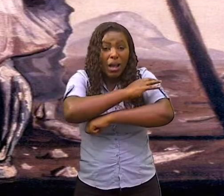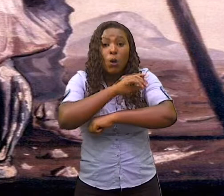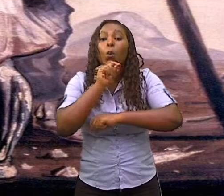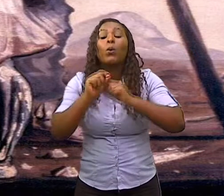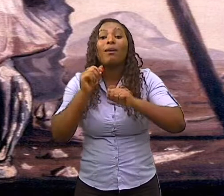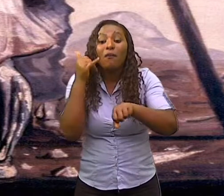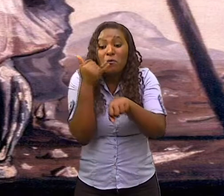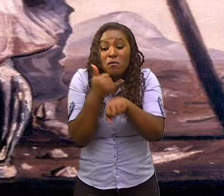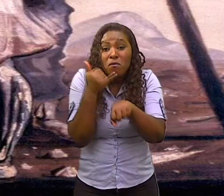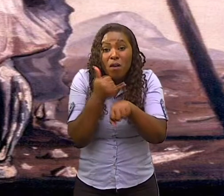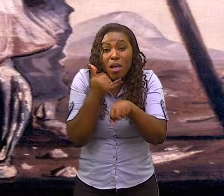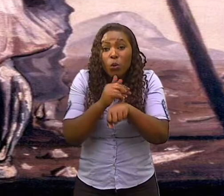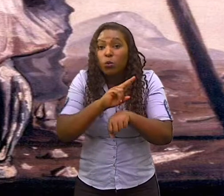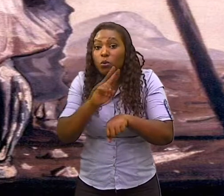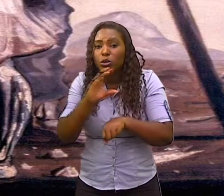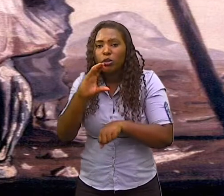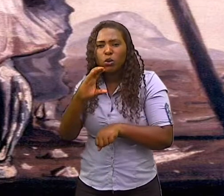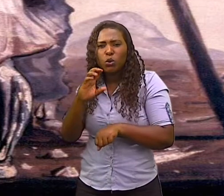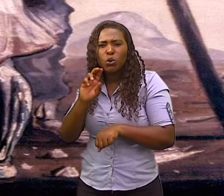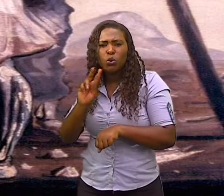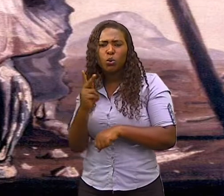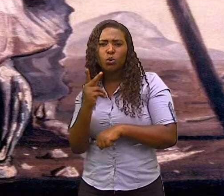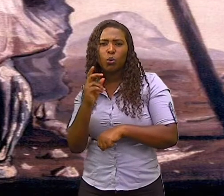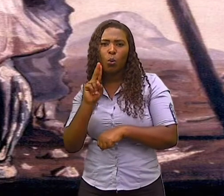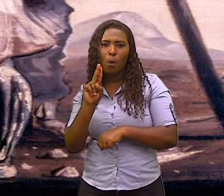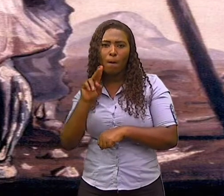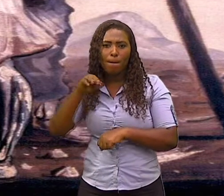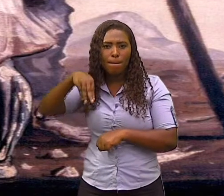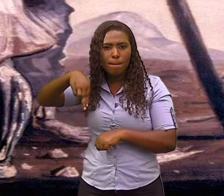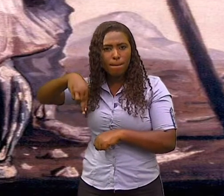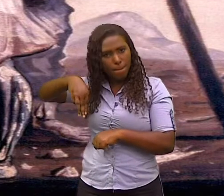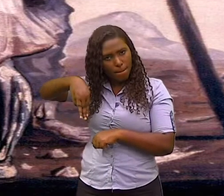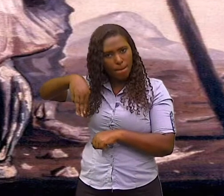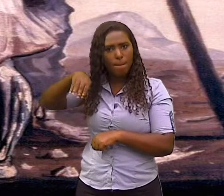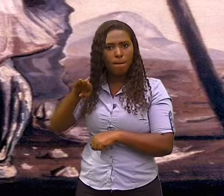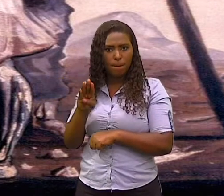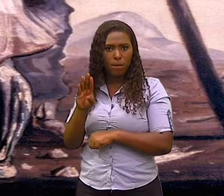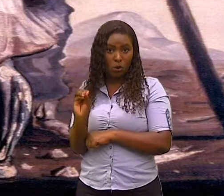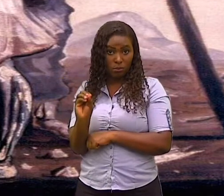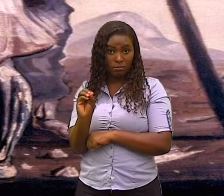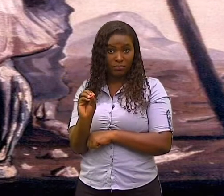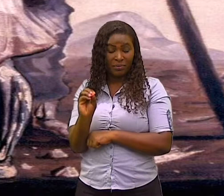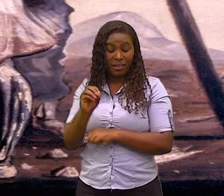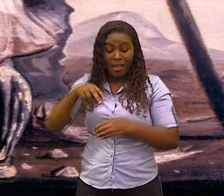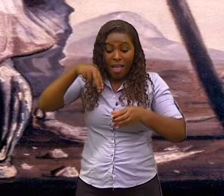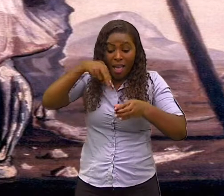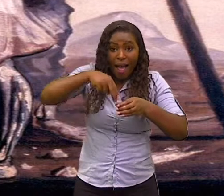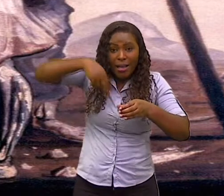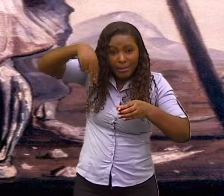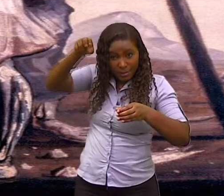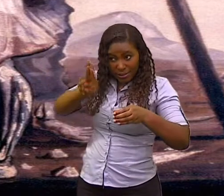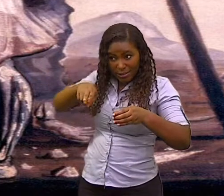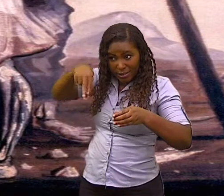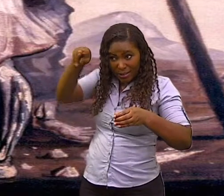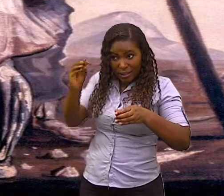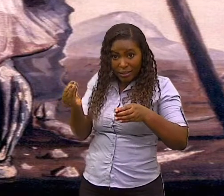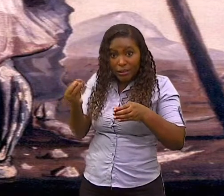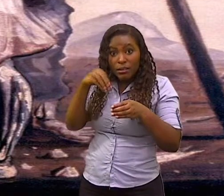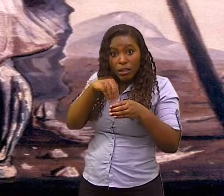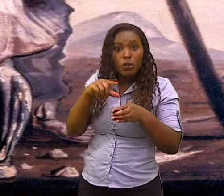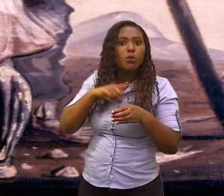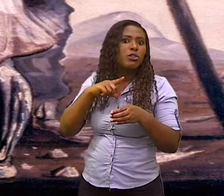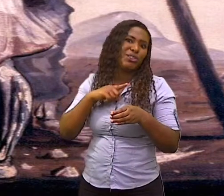seja, as tintas que Portinari usava, elas continham um material, essas tintas são proibidas de serem